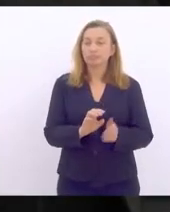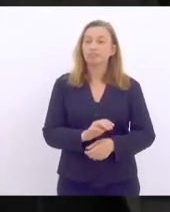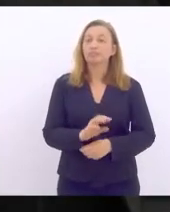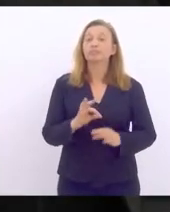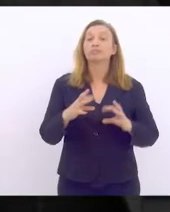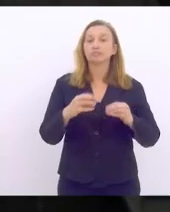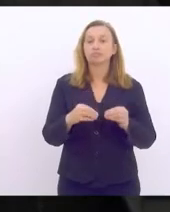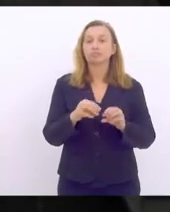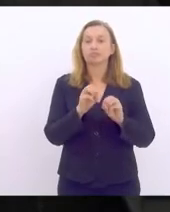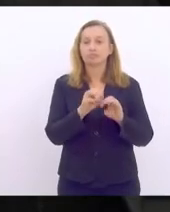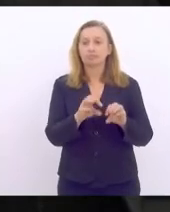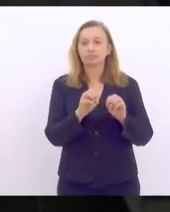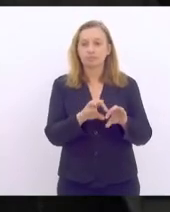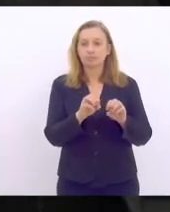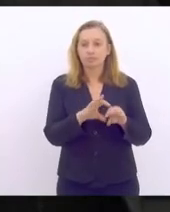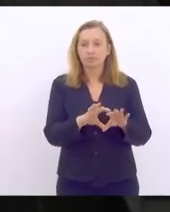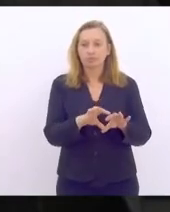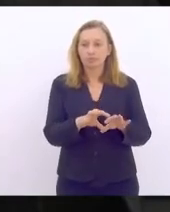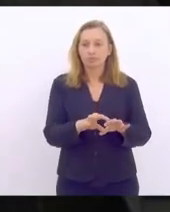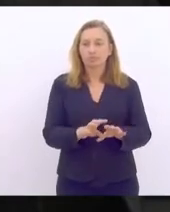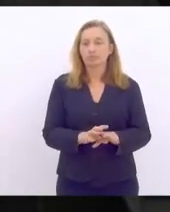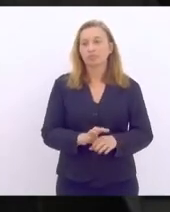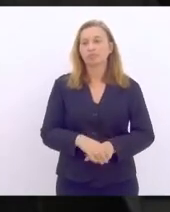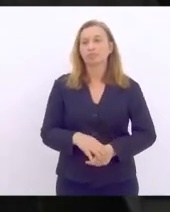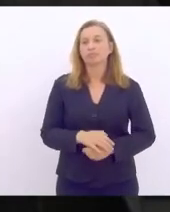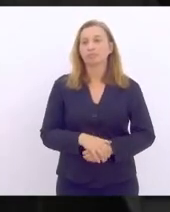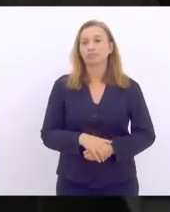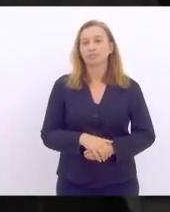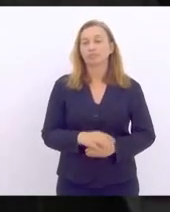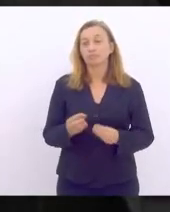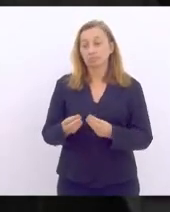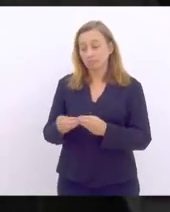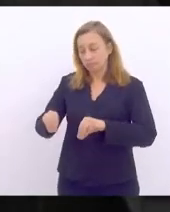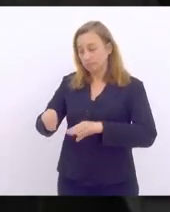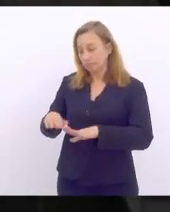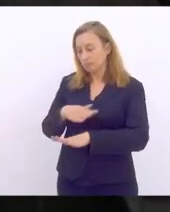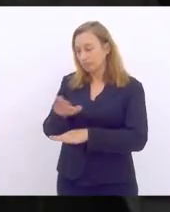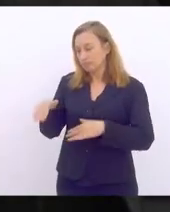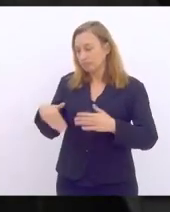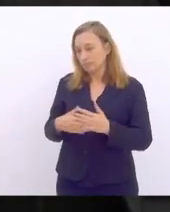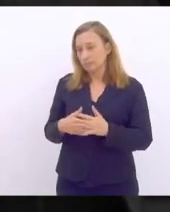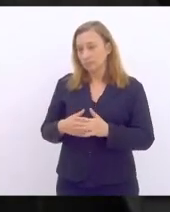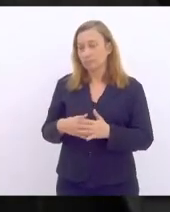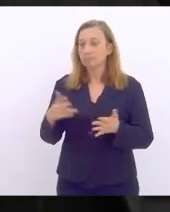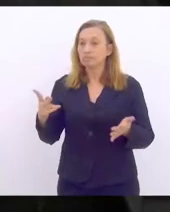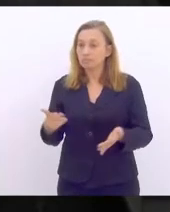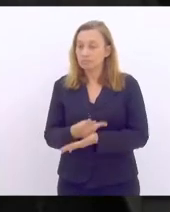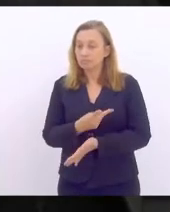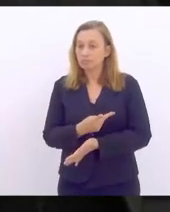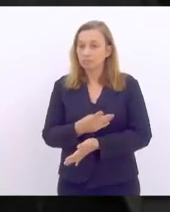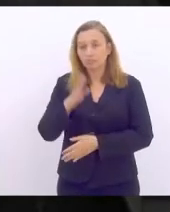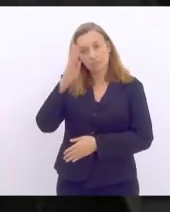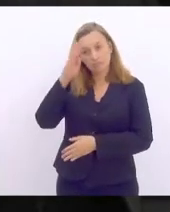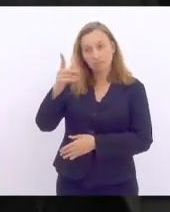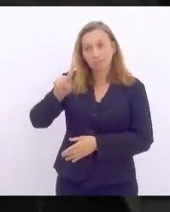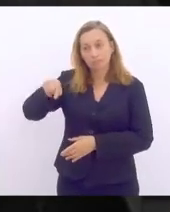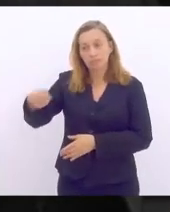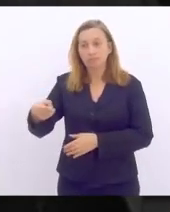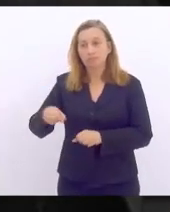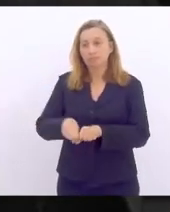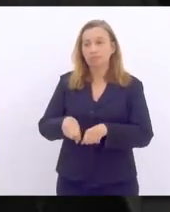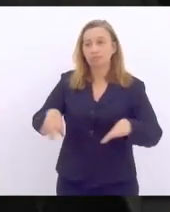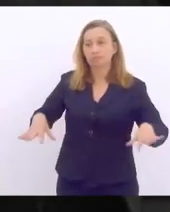sobre a educação e a queda total que tá vendo principalmente depois da pandemia